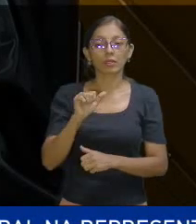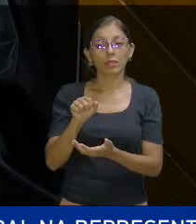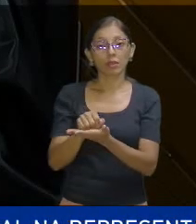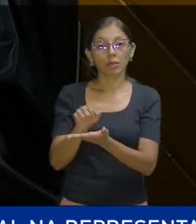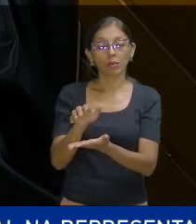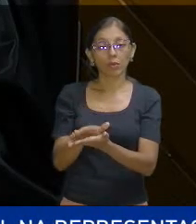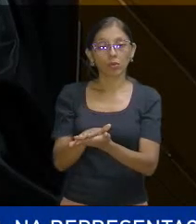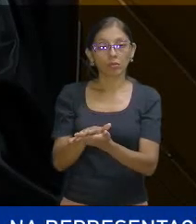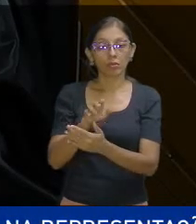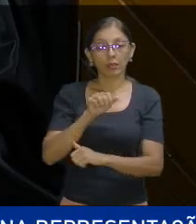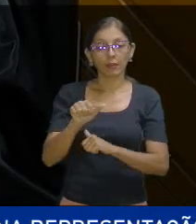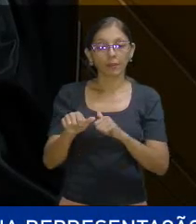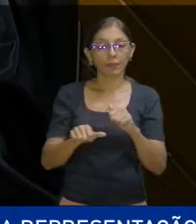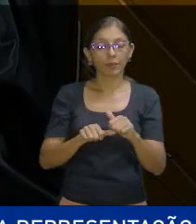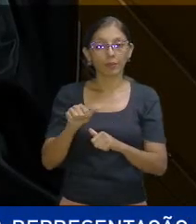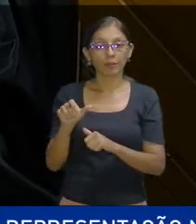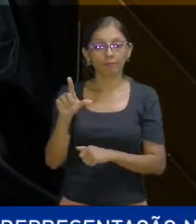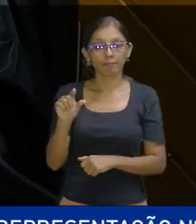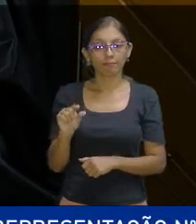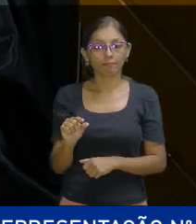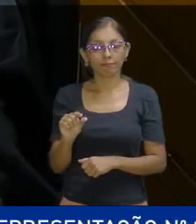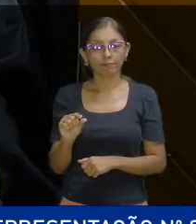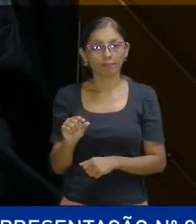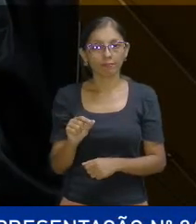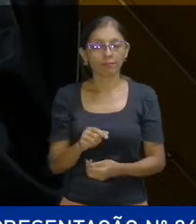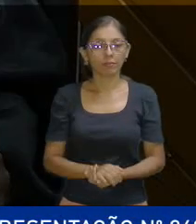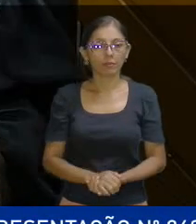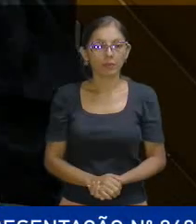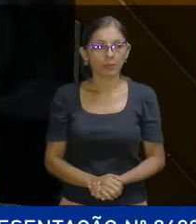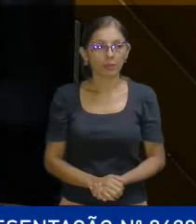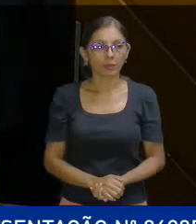máximo legal em caso de múltiplas omissões.